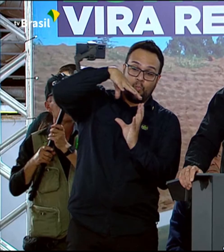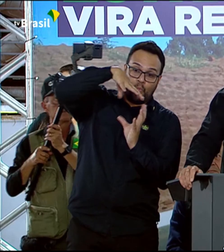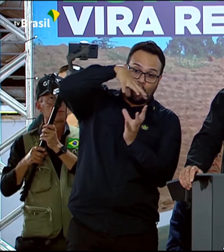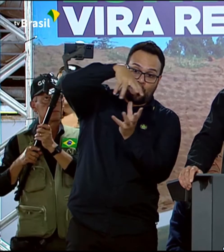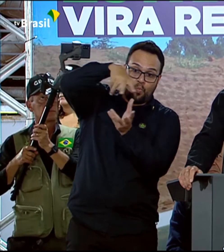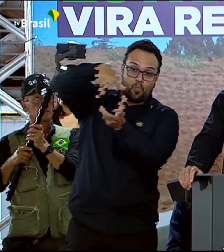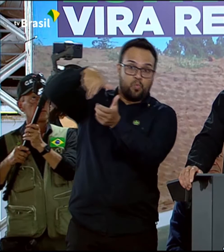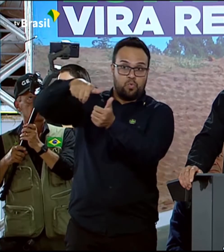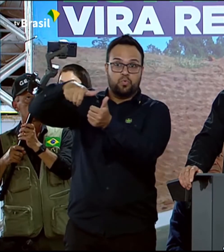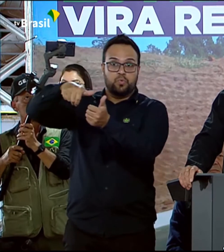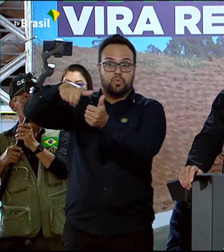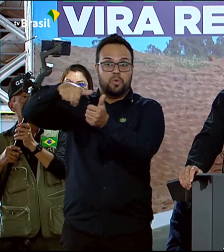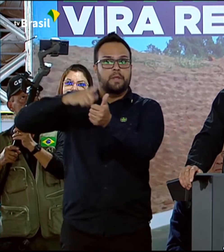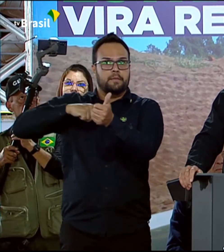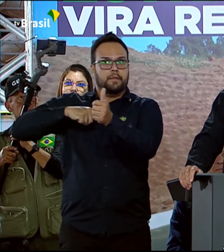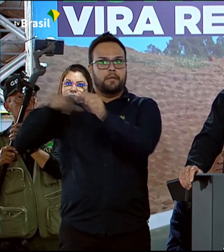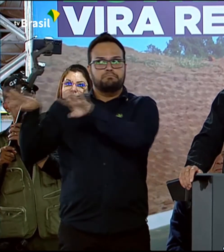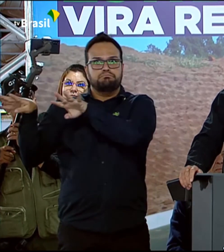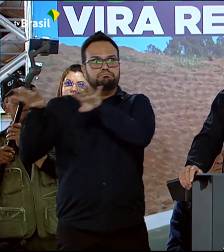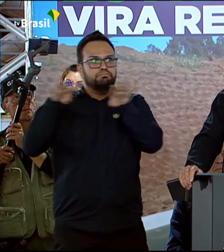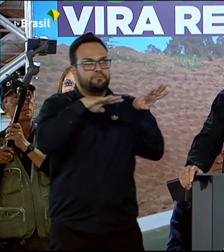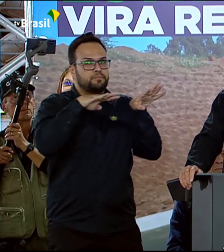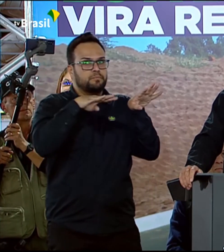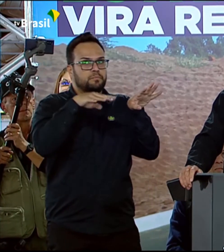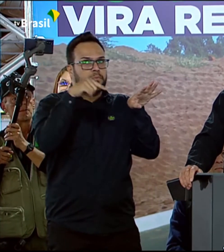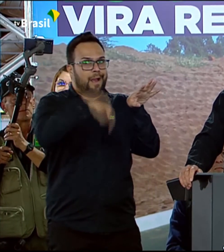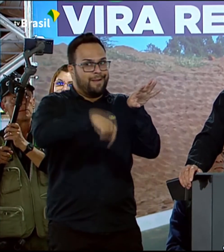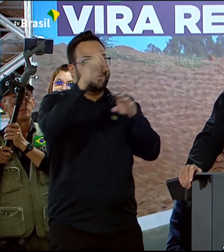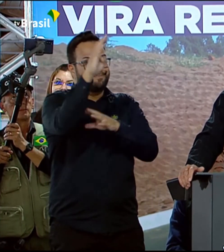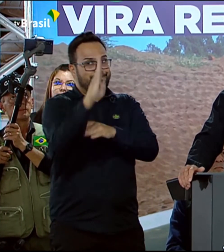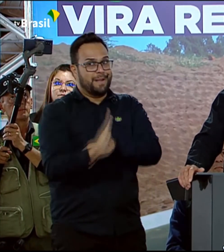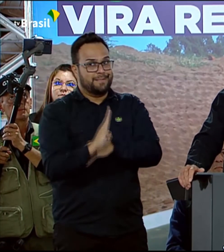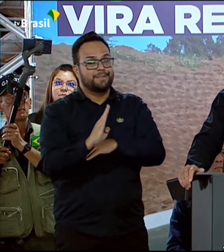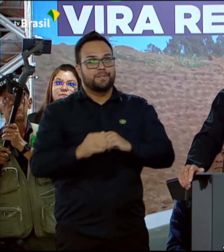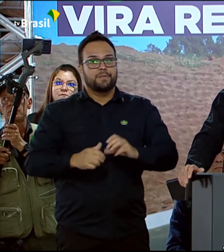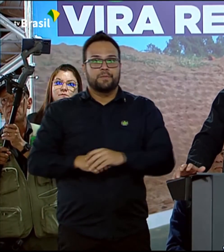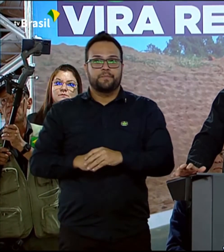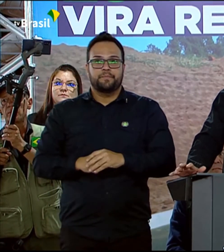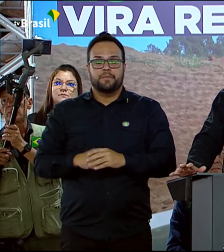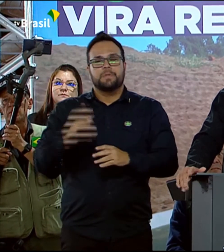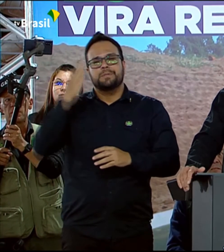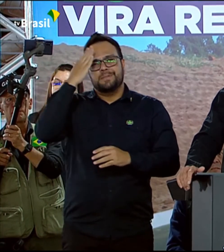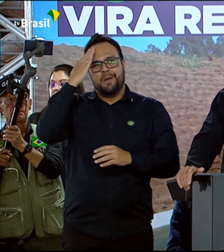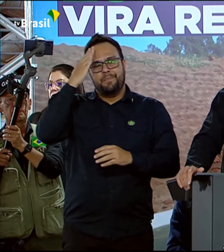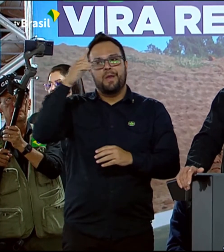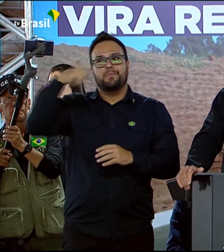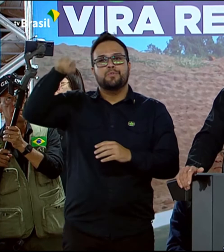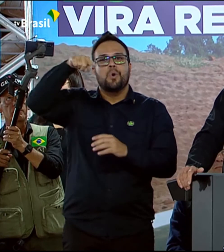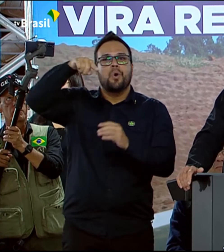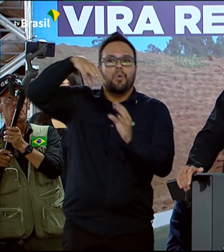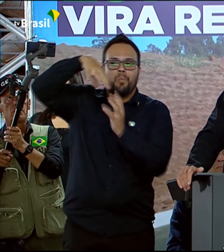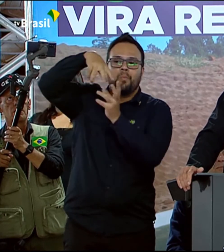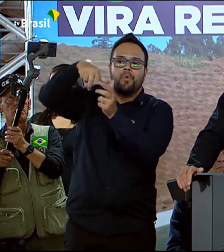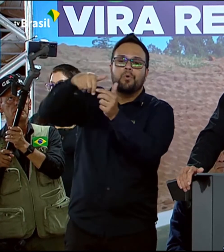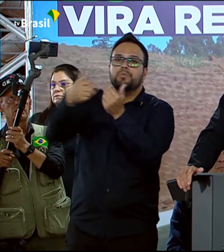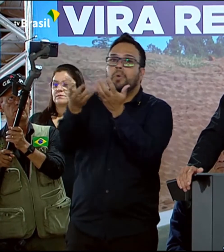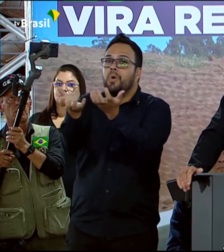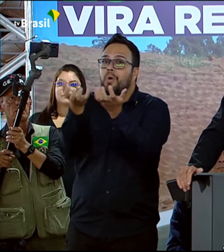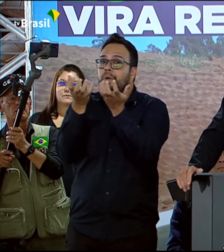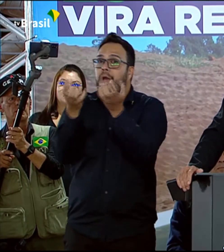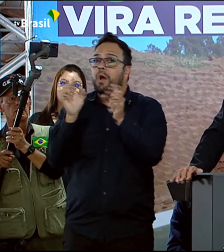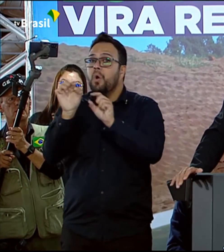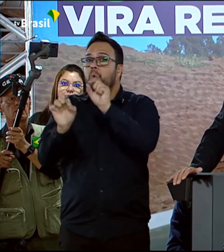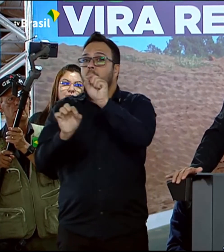parte do projeto que dava a um representante da OAB o direito de impedir que provas não relacionadas a investigação